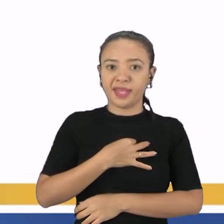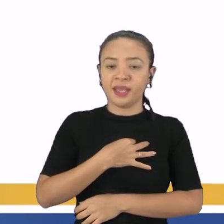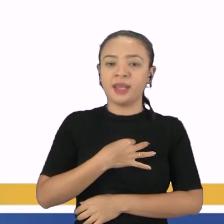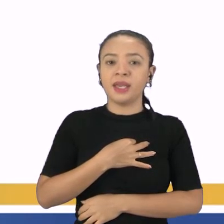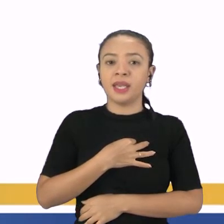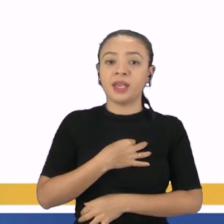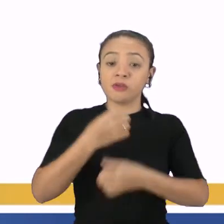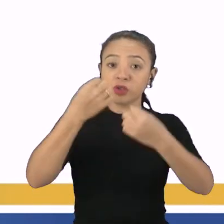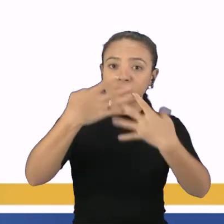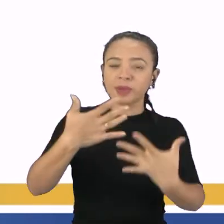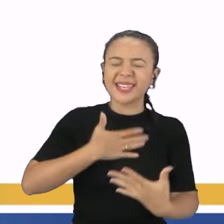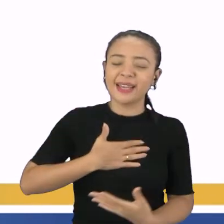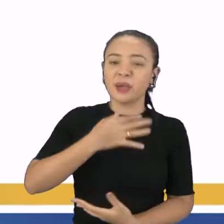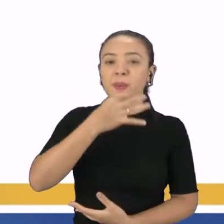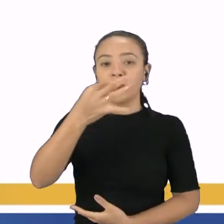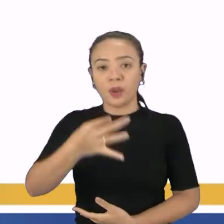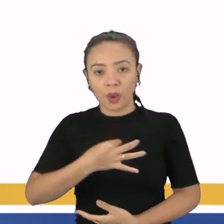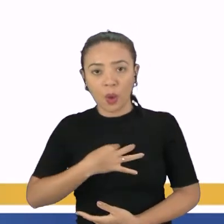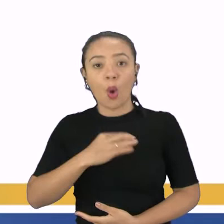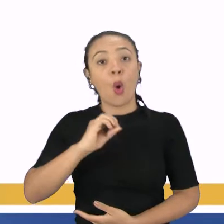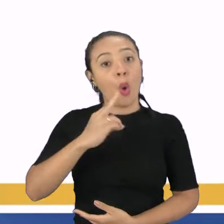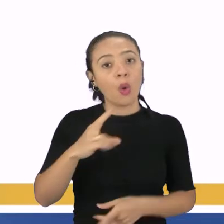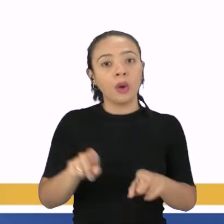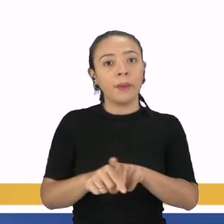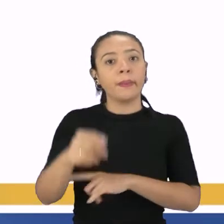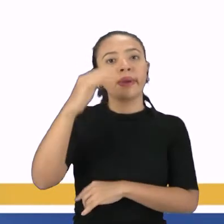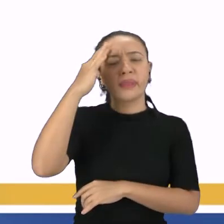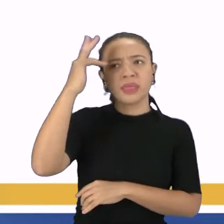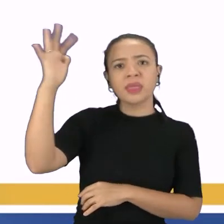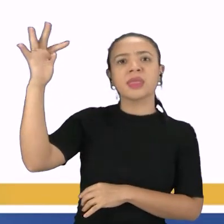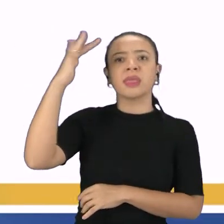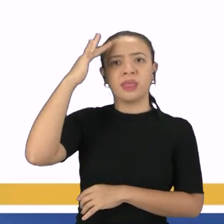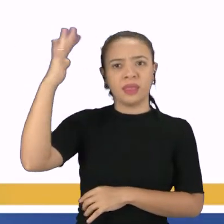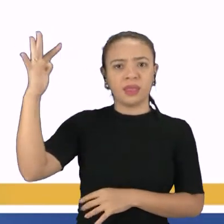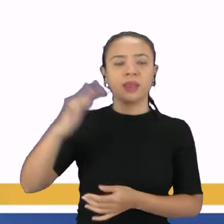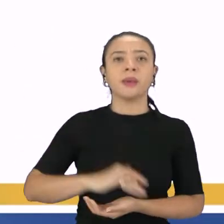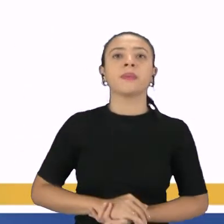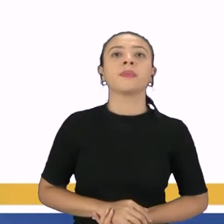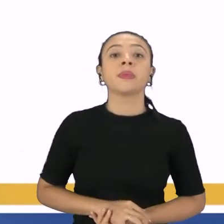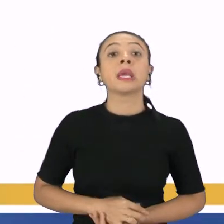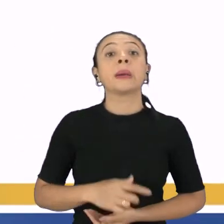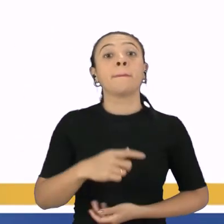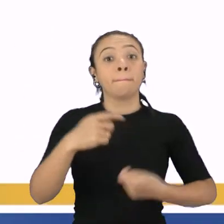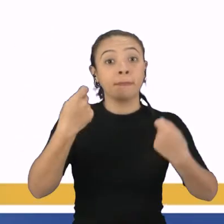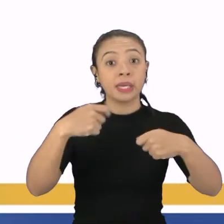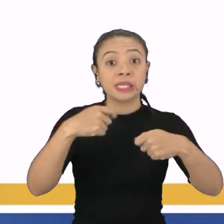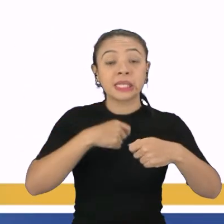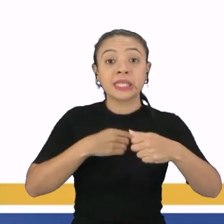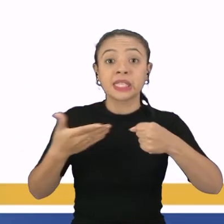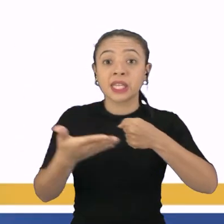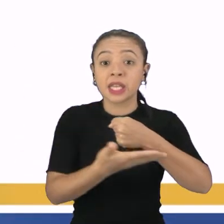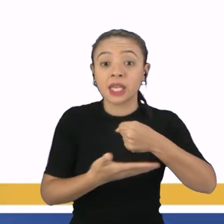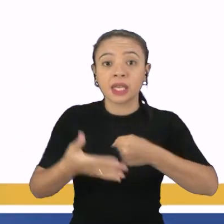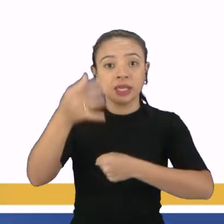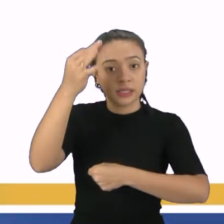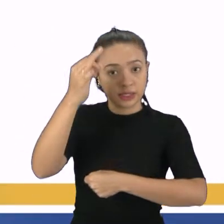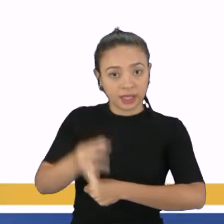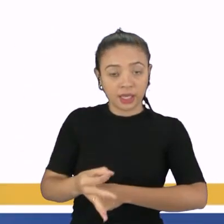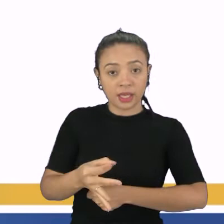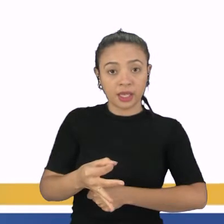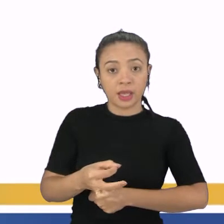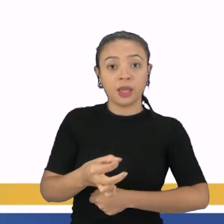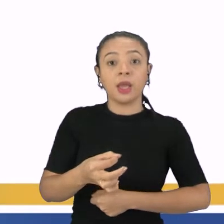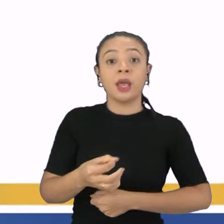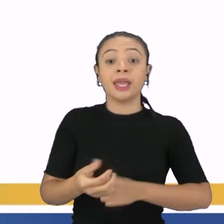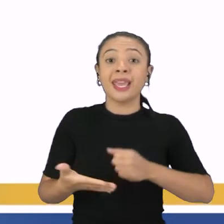hipótese, opinião ou teoria. A ideia é conter argumentos válidos que sustentem o ponto de vista